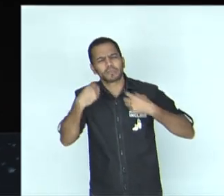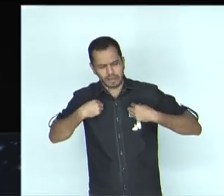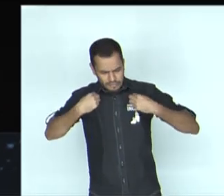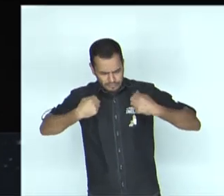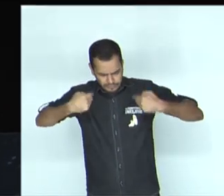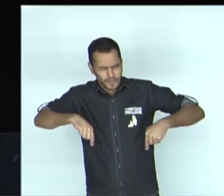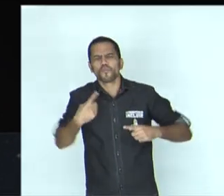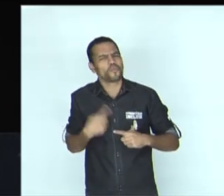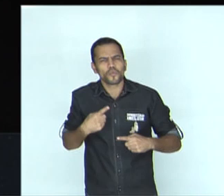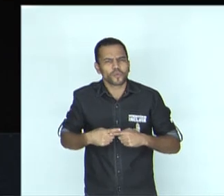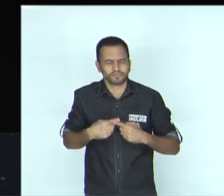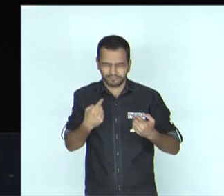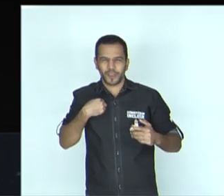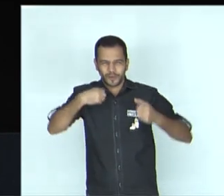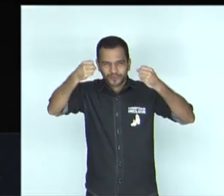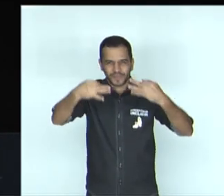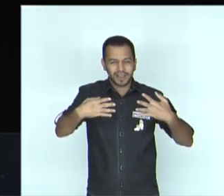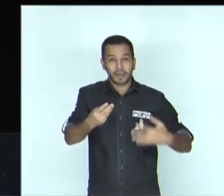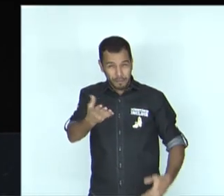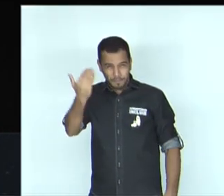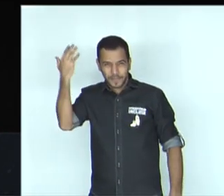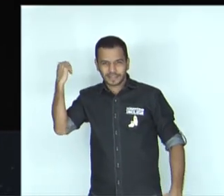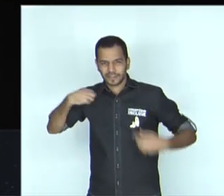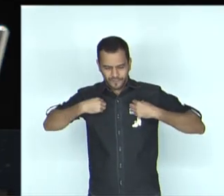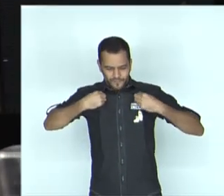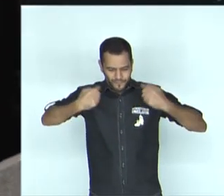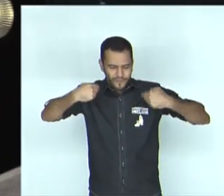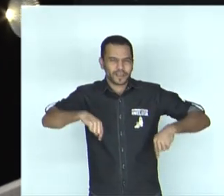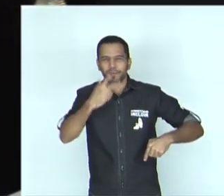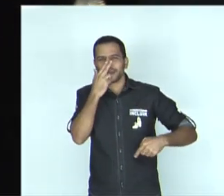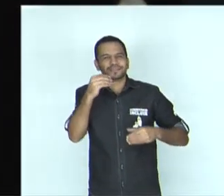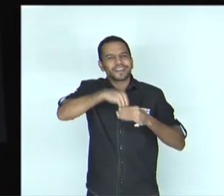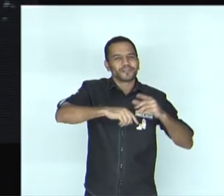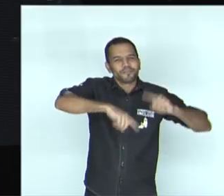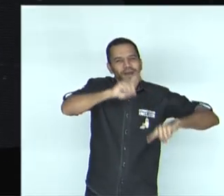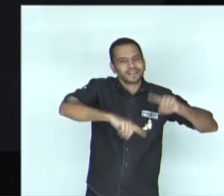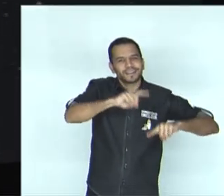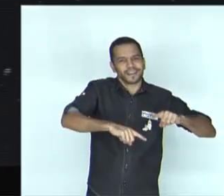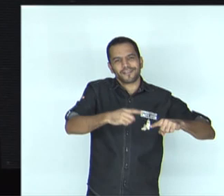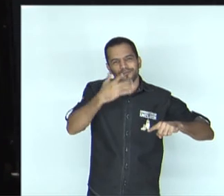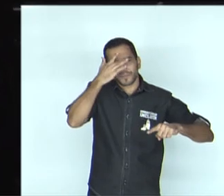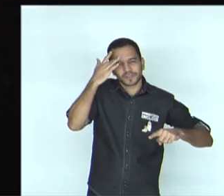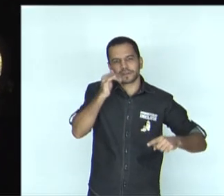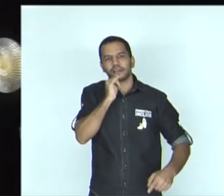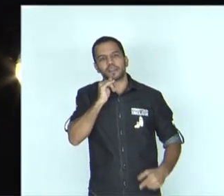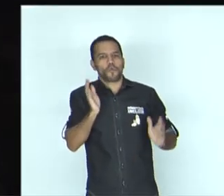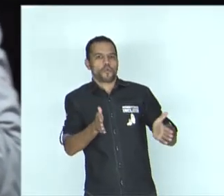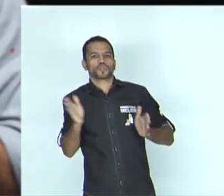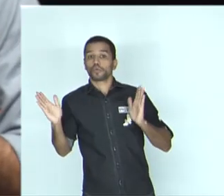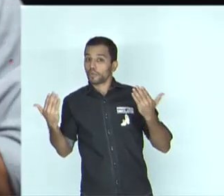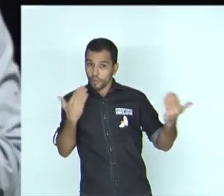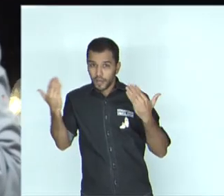coisa que compõe os bens de uma pessoa. Se fosse hoje, talvez iria o carro ou a casa. Mas